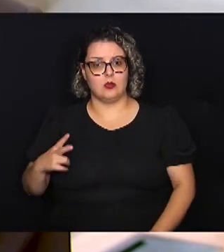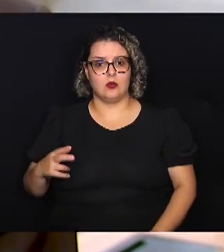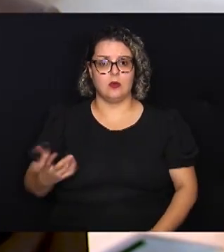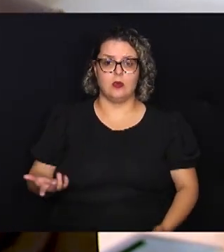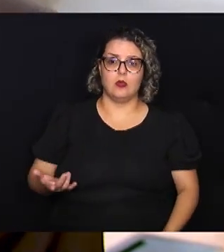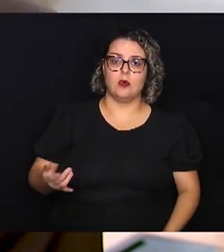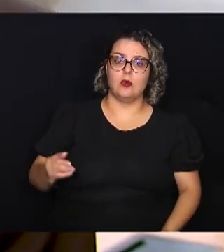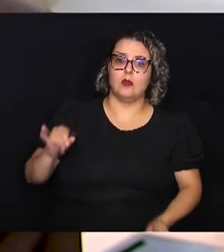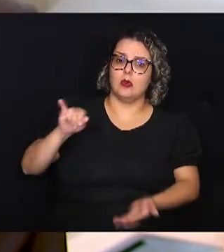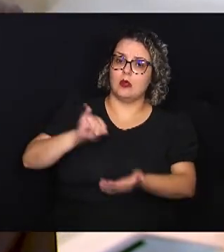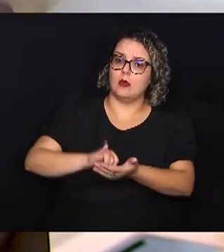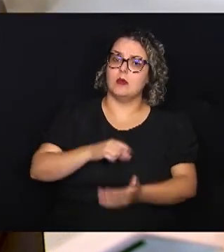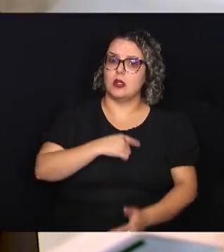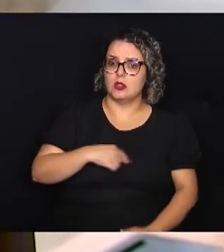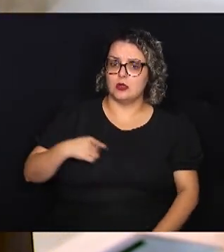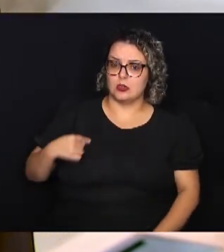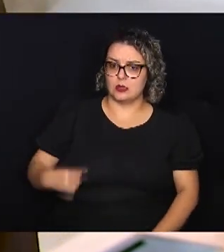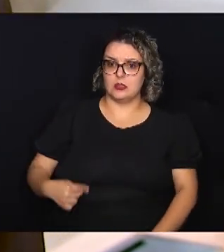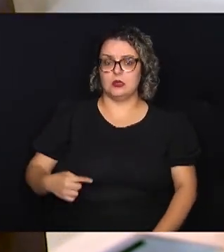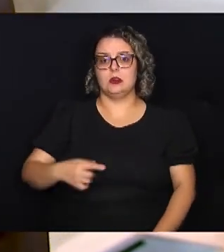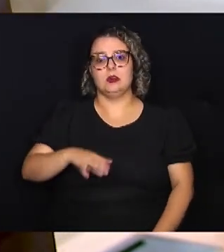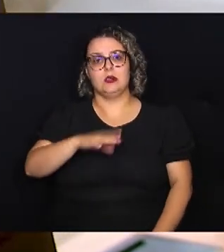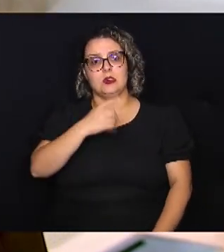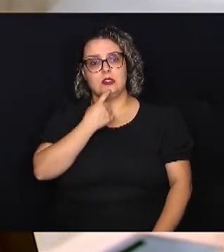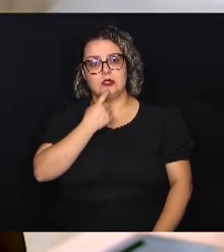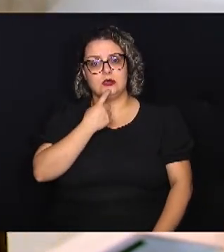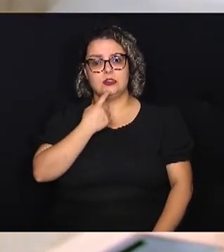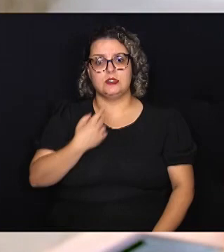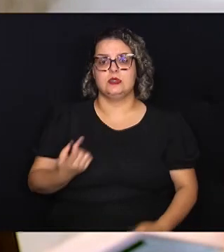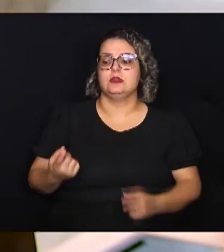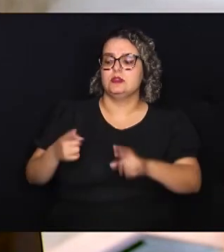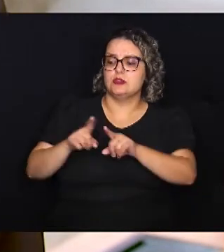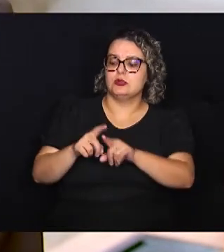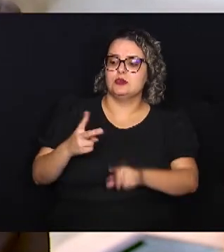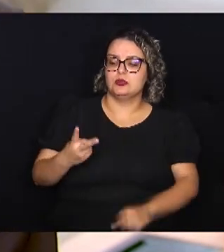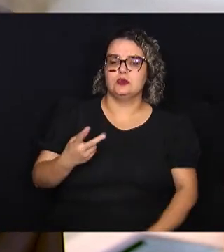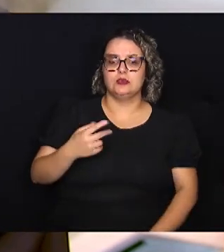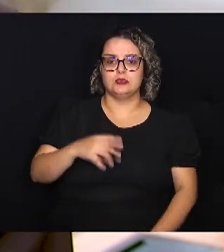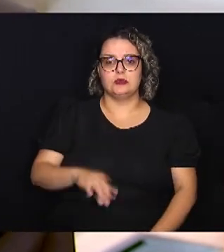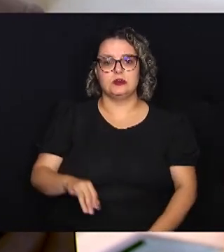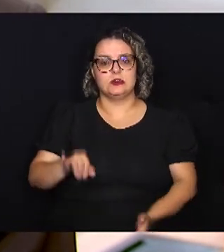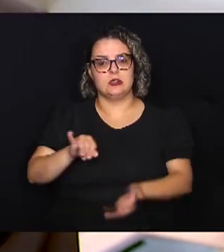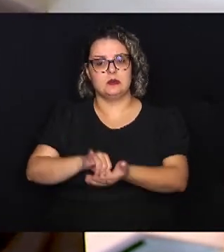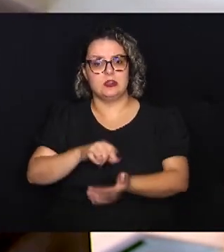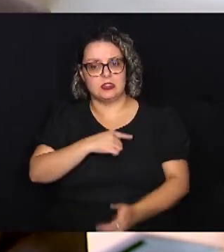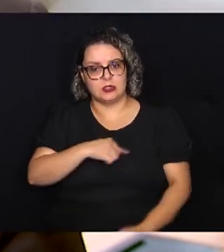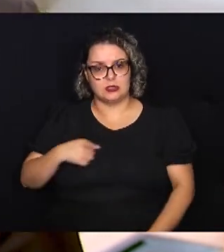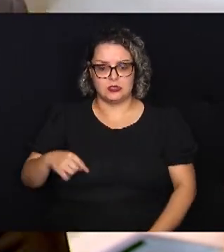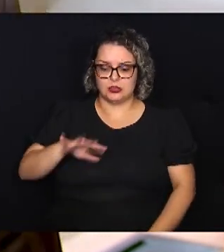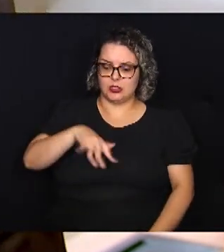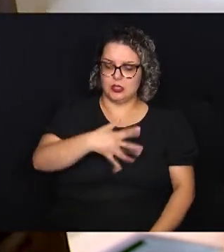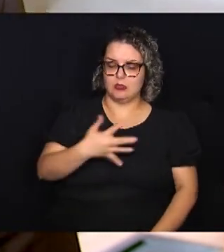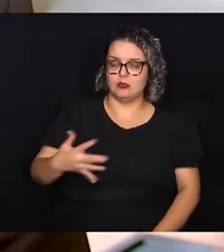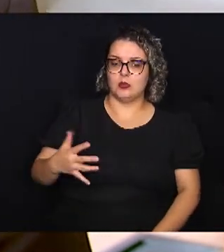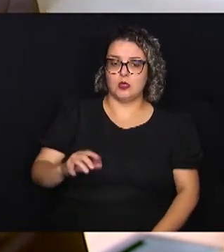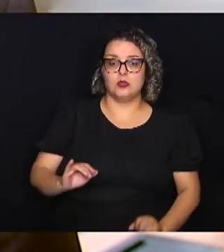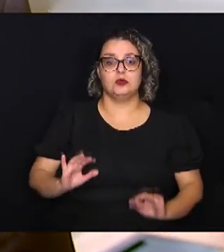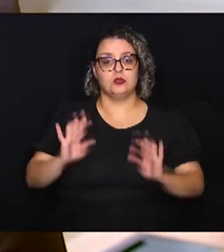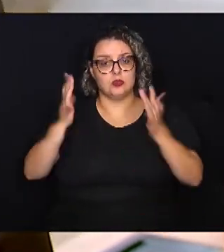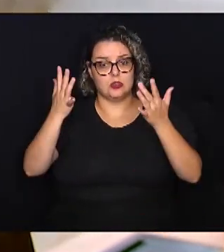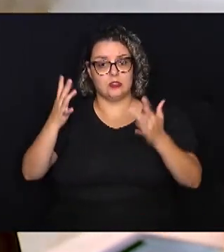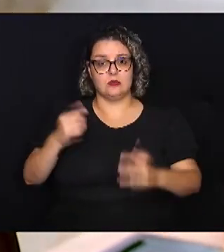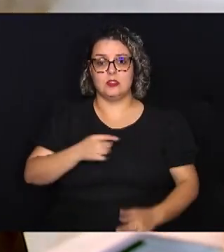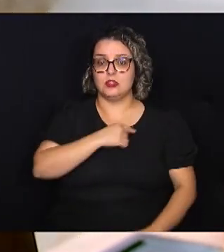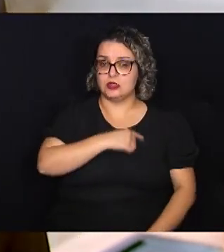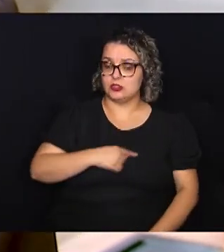Campinas já é cidade irmã de duas cidades chinesas. Nós temos já no nosso calendário a comemoração do aniversário chinês